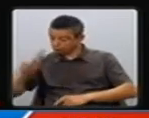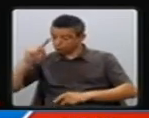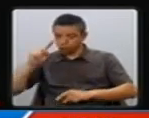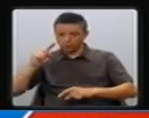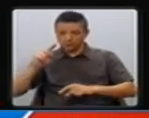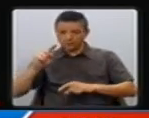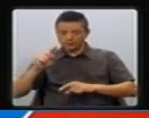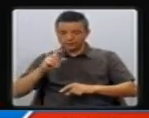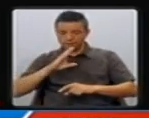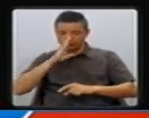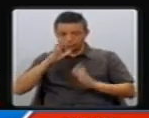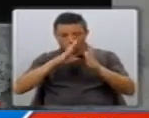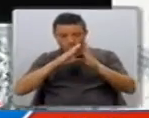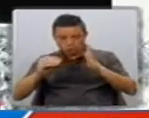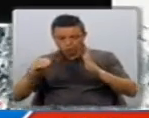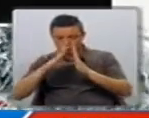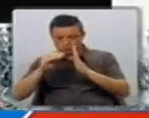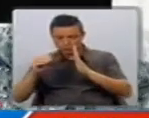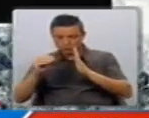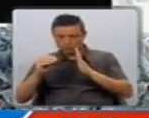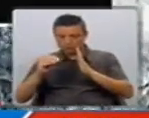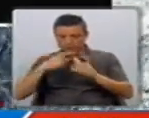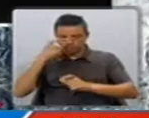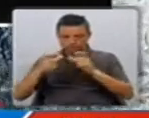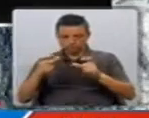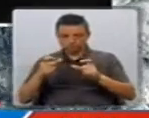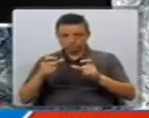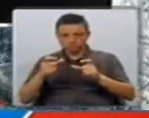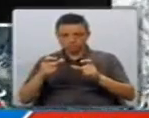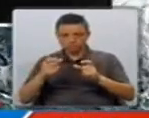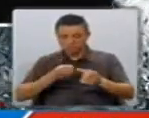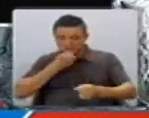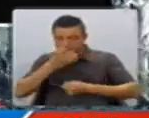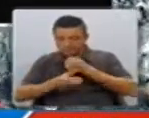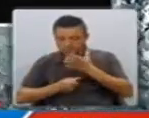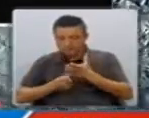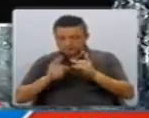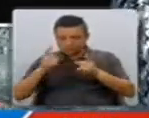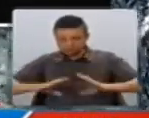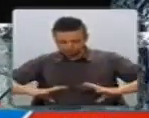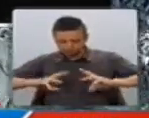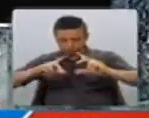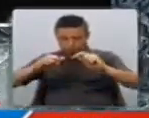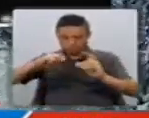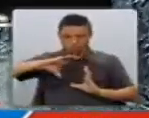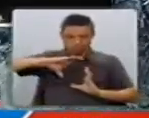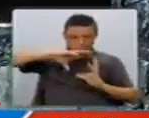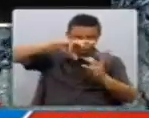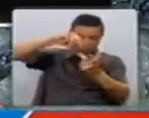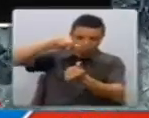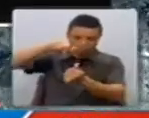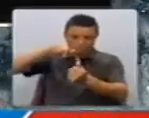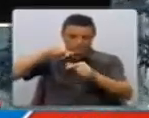cosmológico padrão, aquele modelo que os astrónomos hoje entendem como o mais unânime para explicar o nascimento e a evolução do universo, diz mais ou menos que este tipo de